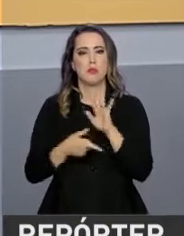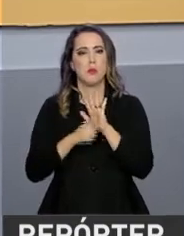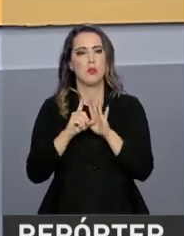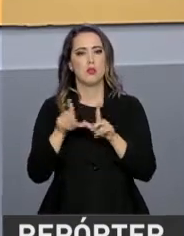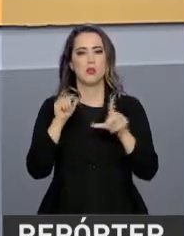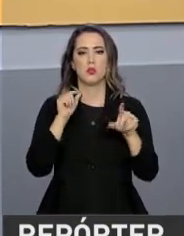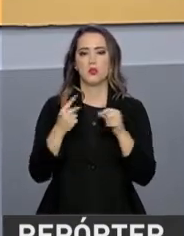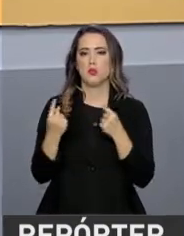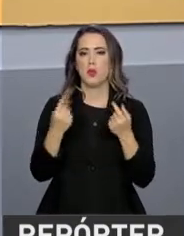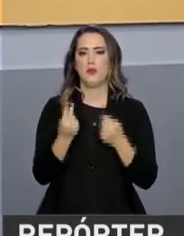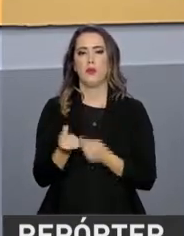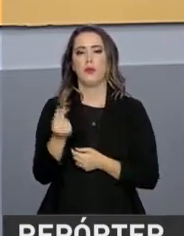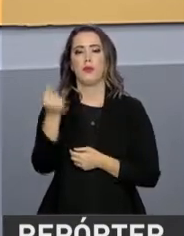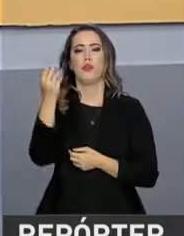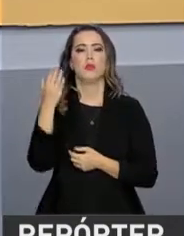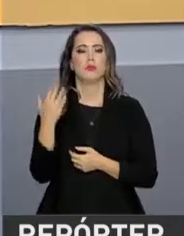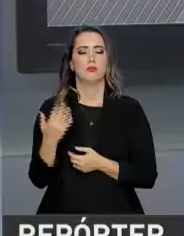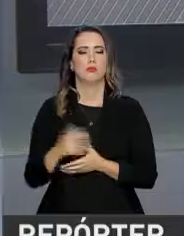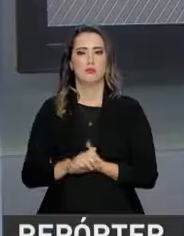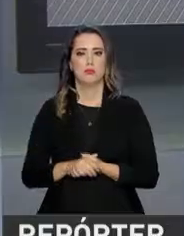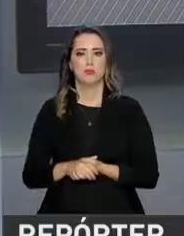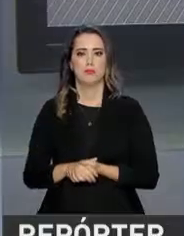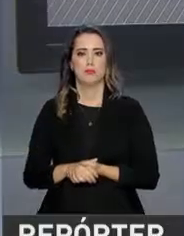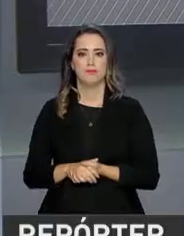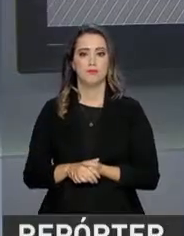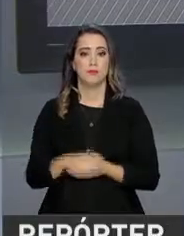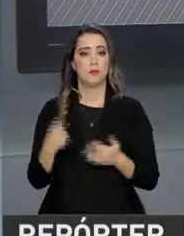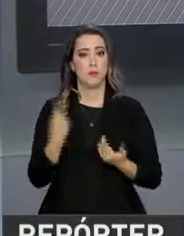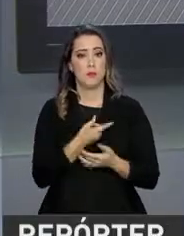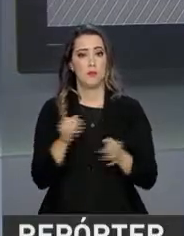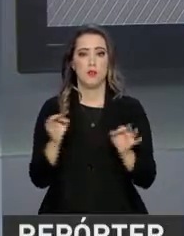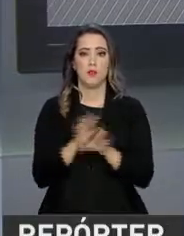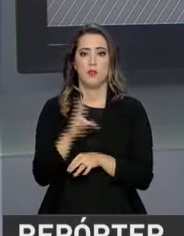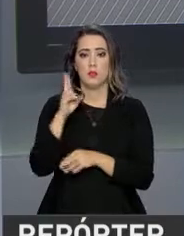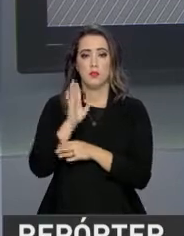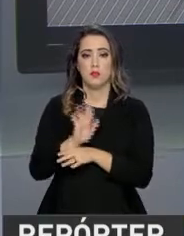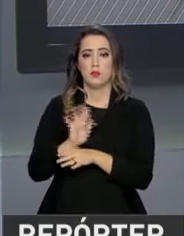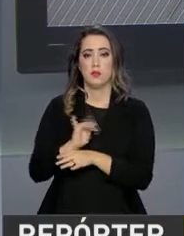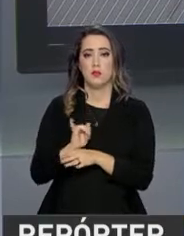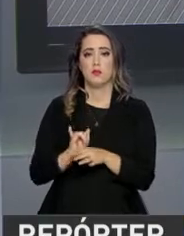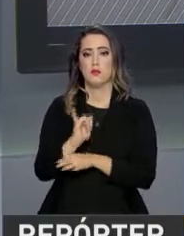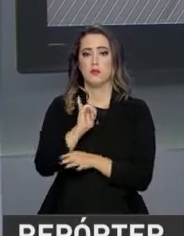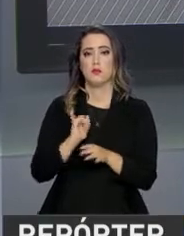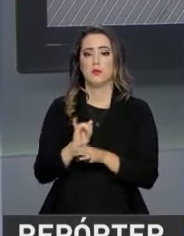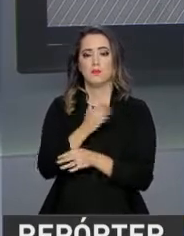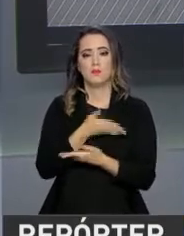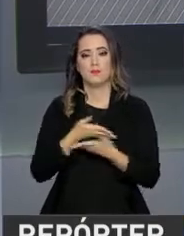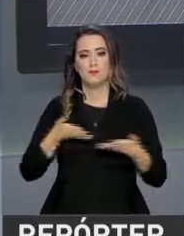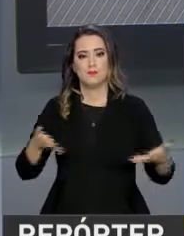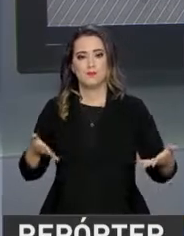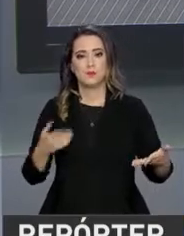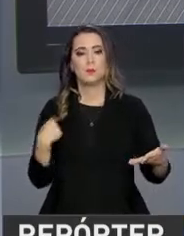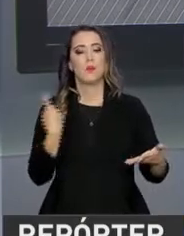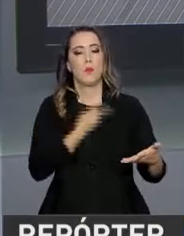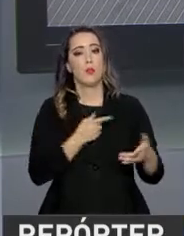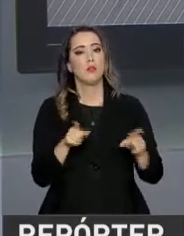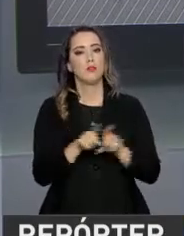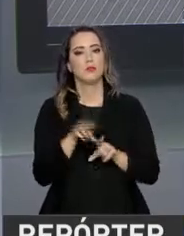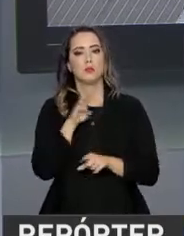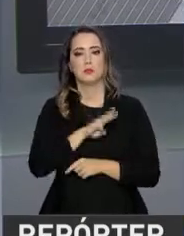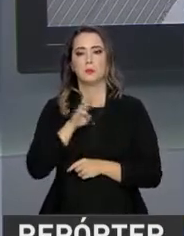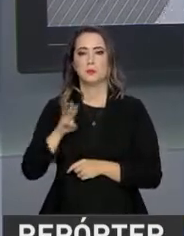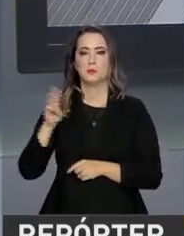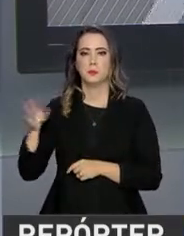determinada por faixa de valores bom nós ficamos por aqui você pode rever as reportagens no youtube toda a nossa programação